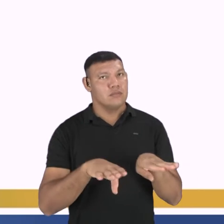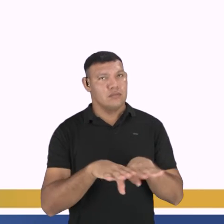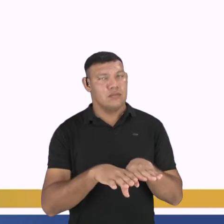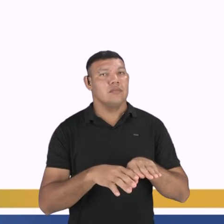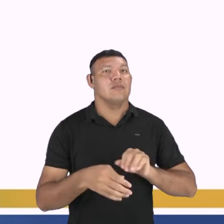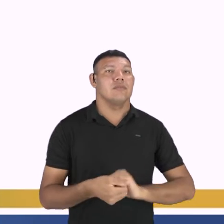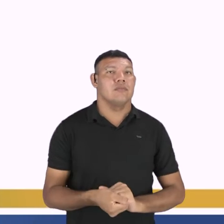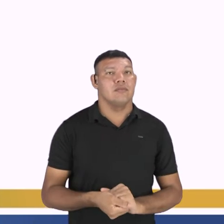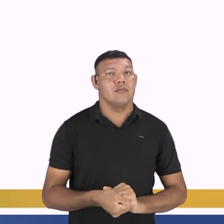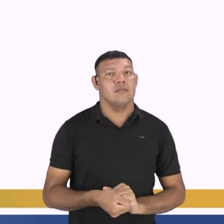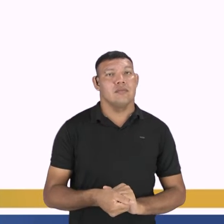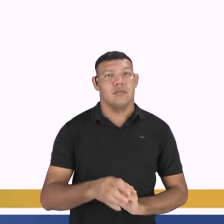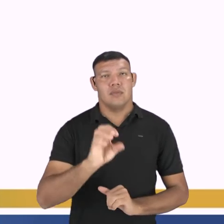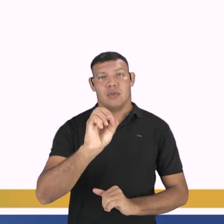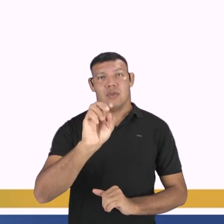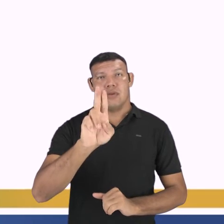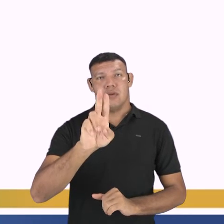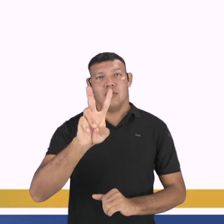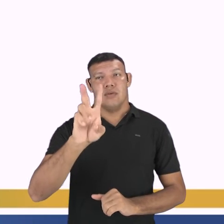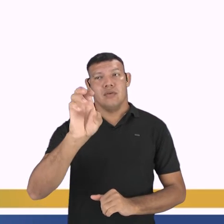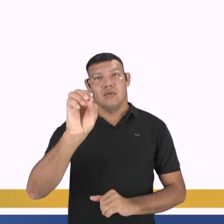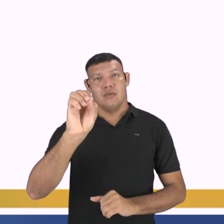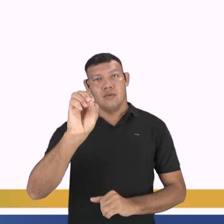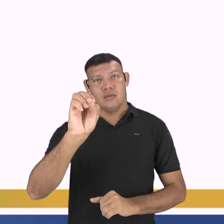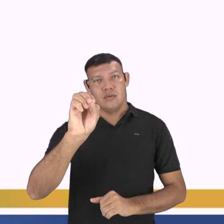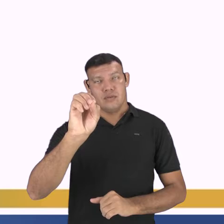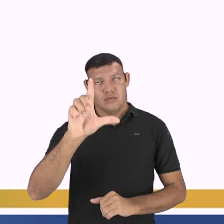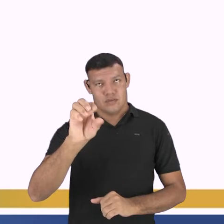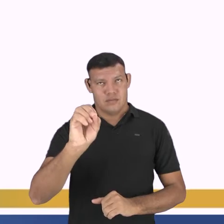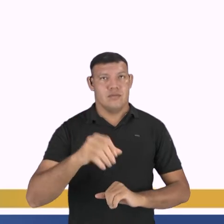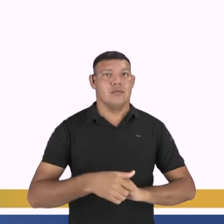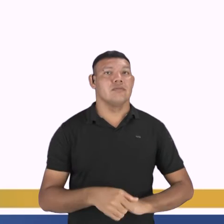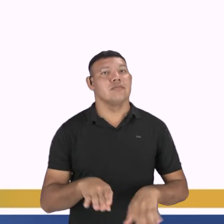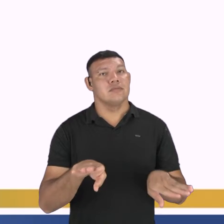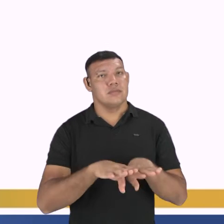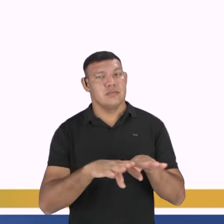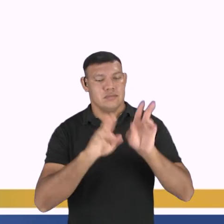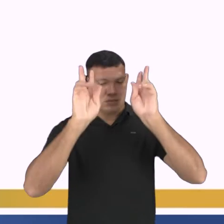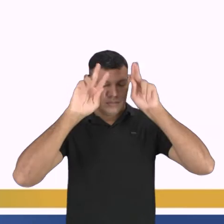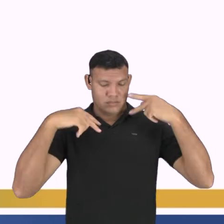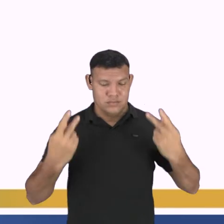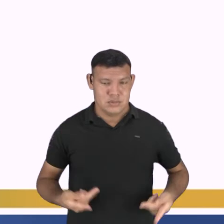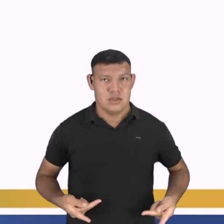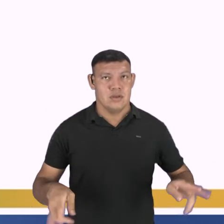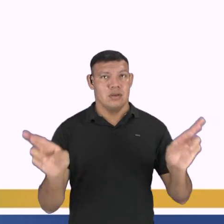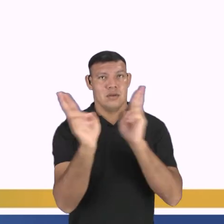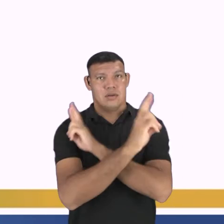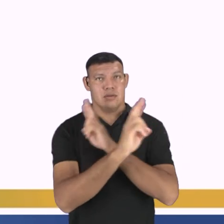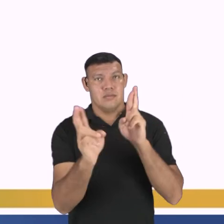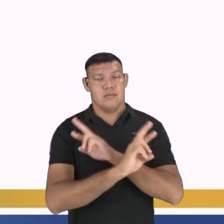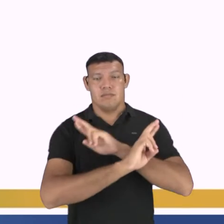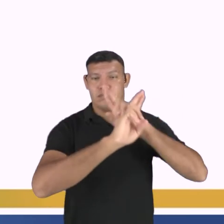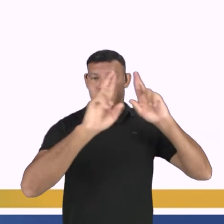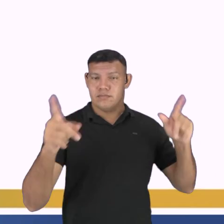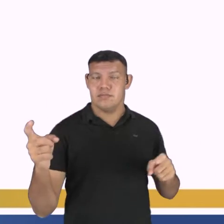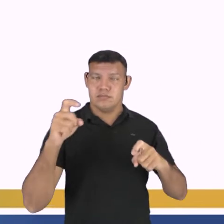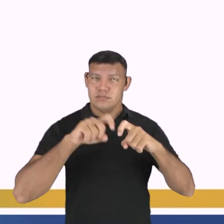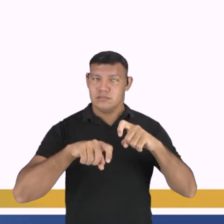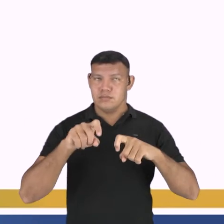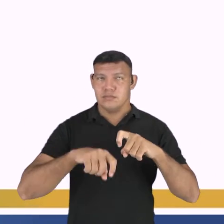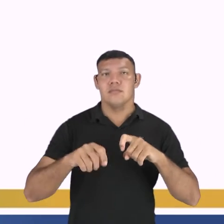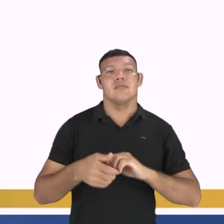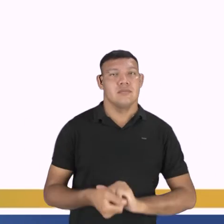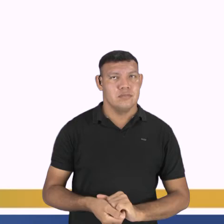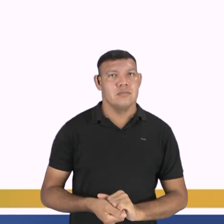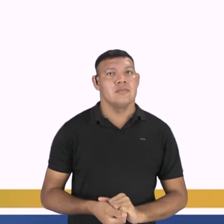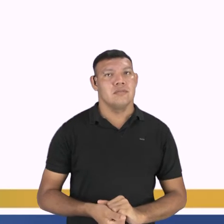de produzir esses óvulos, eles também são responsáveis por produzir o estrogênio, que é relacionado com a diferenciação sexual, ou seja,